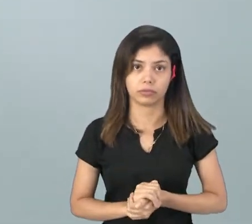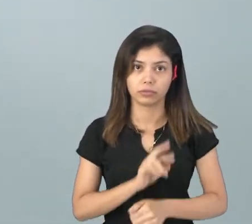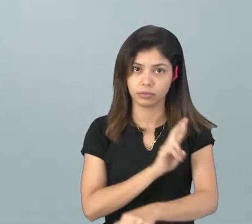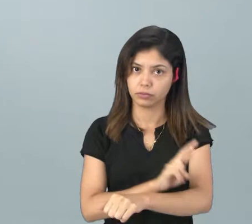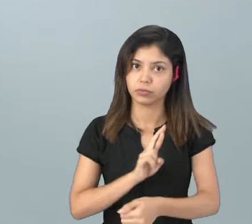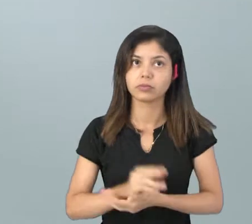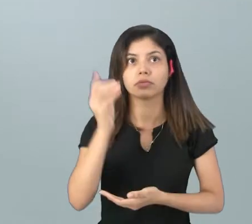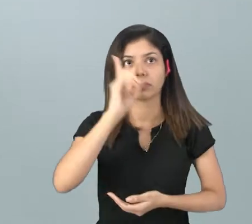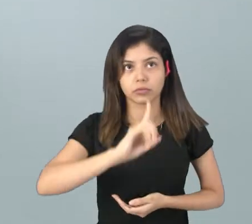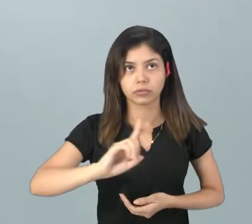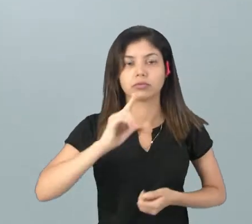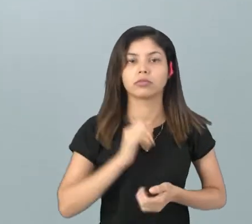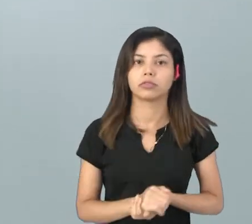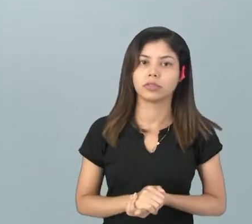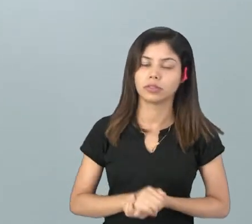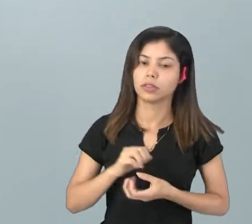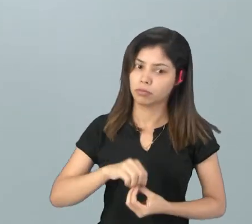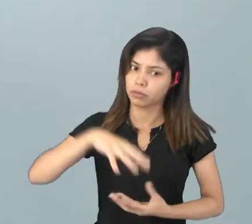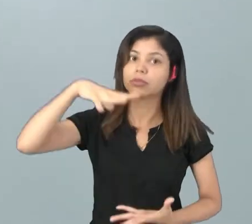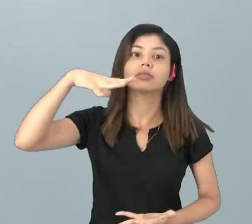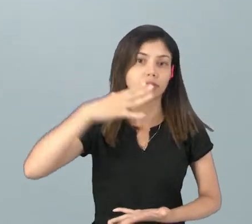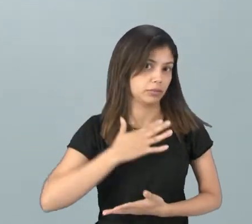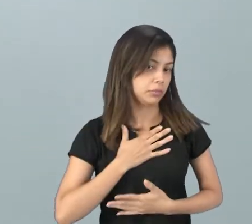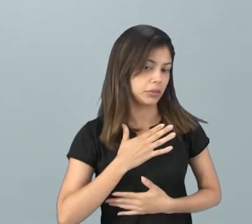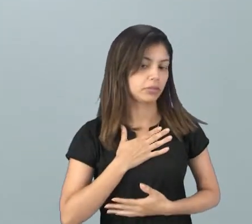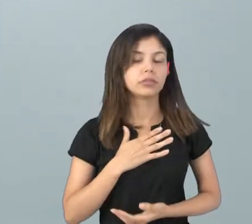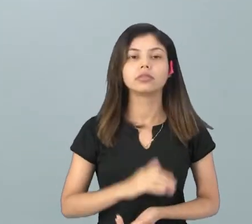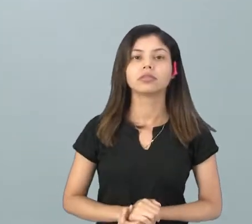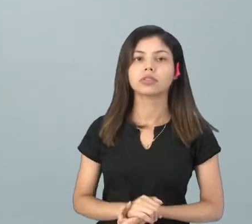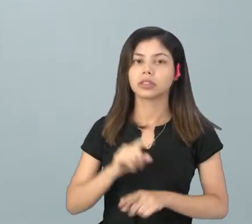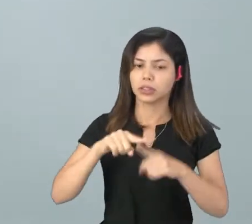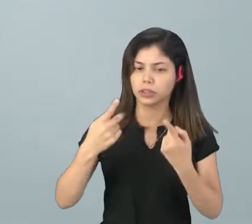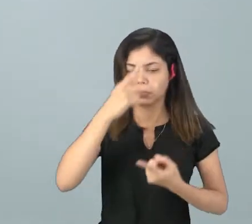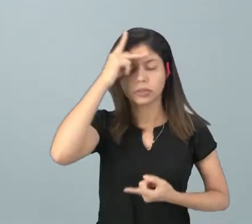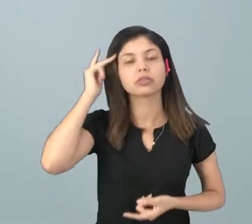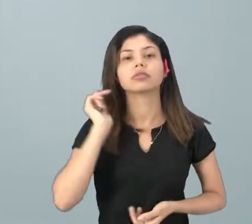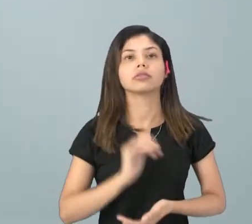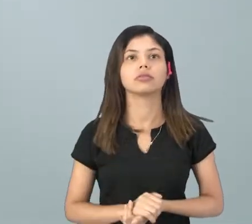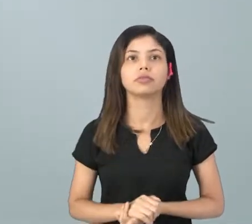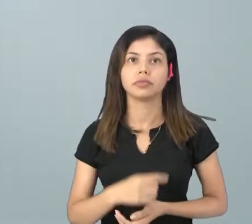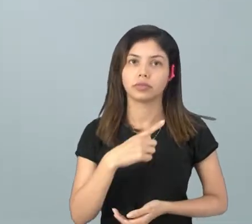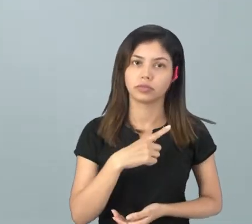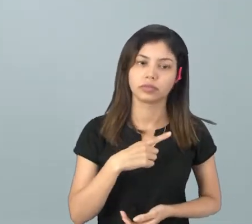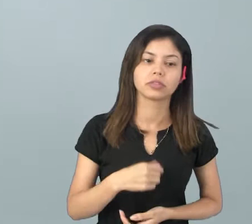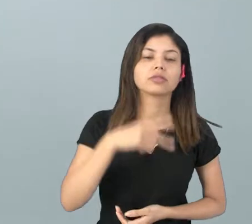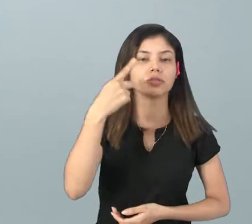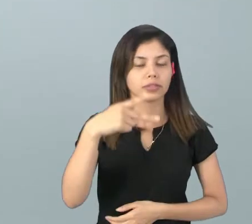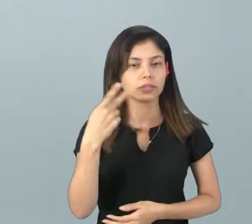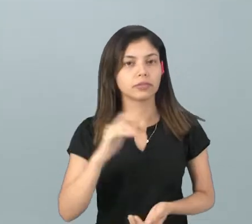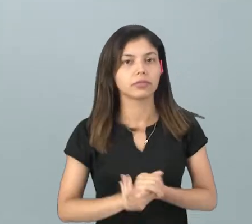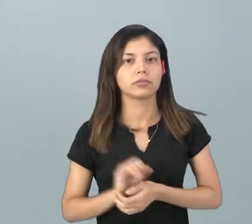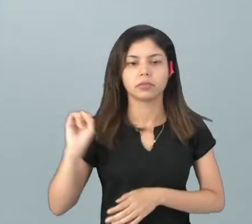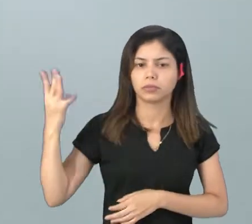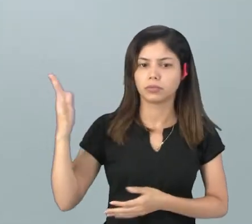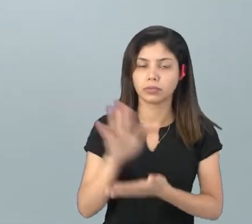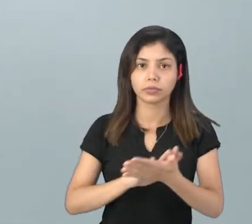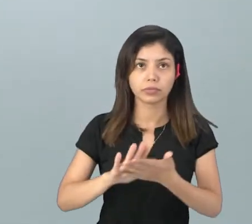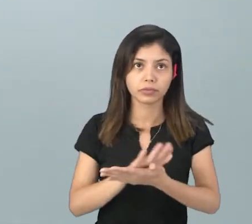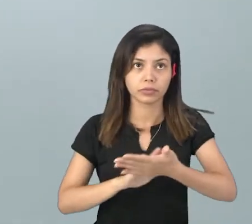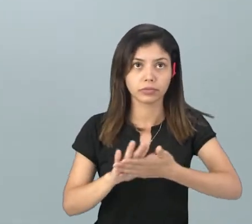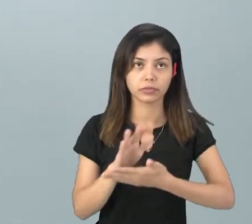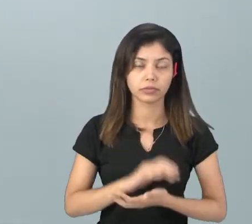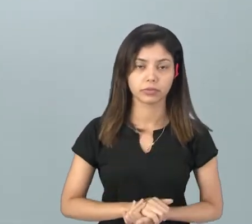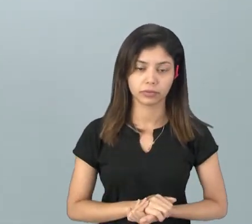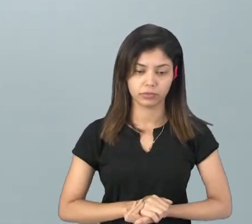diz, não, mas Deus vai me curar. Tem gente que diz assim, né? Tem pessoas, não, eu vou profetizar, não vai acontecer nada. E às